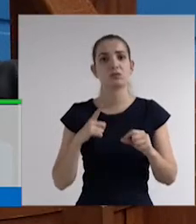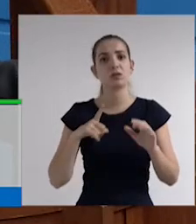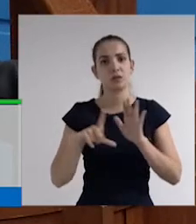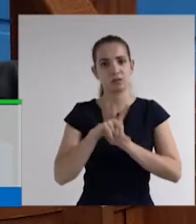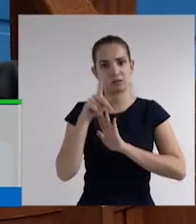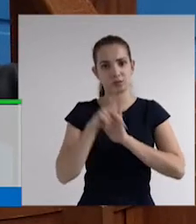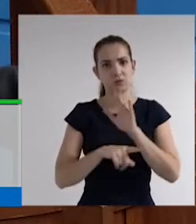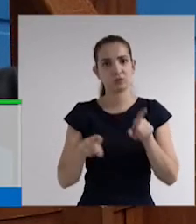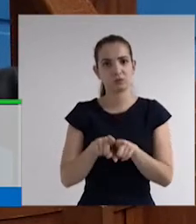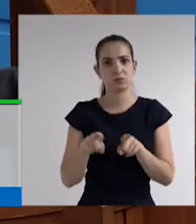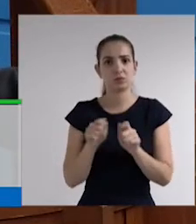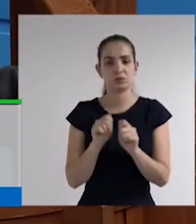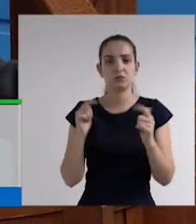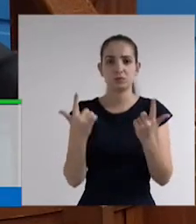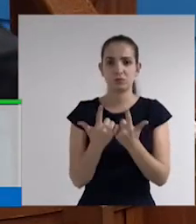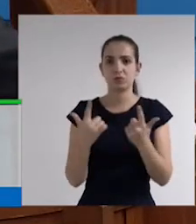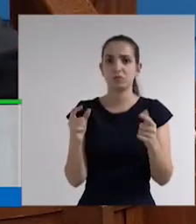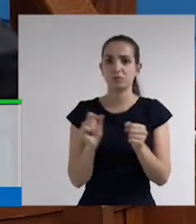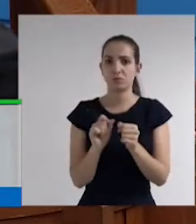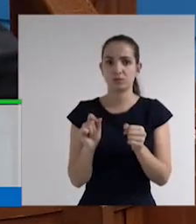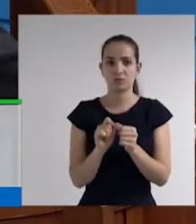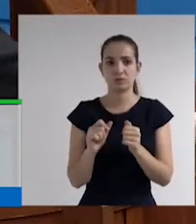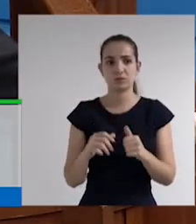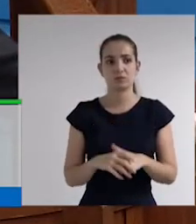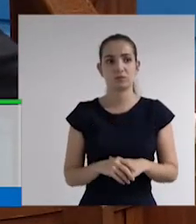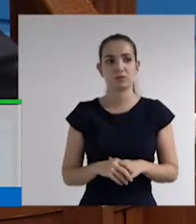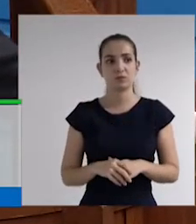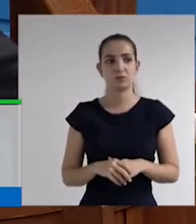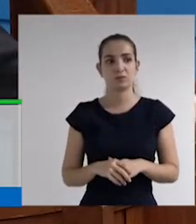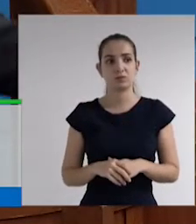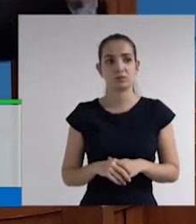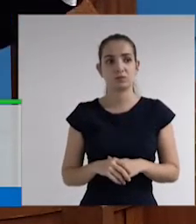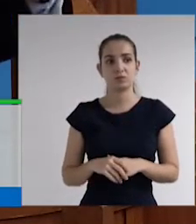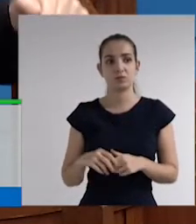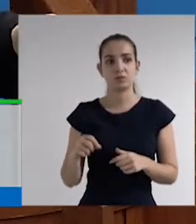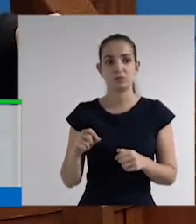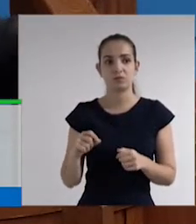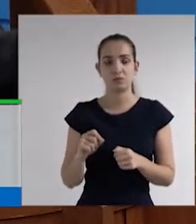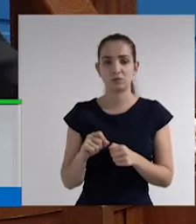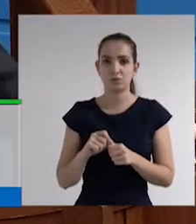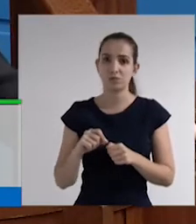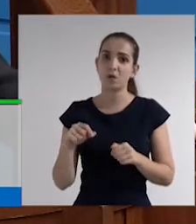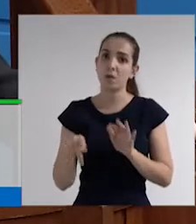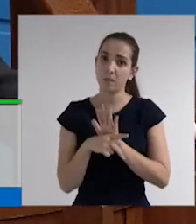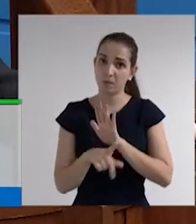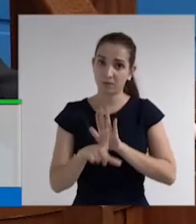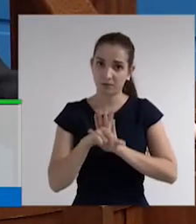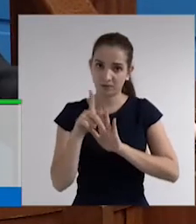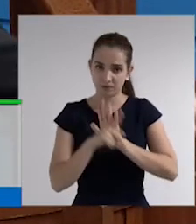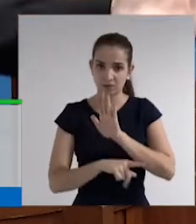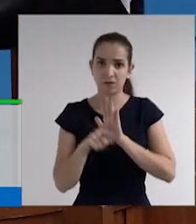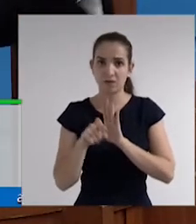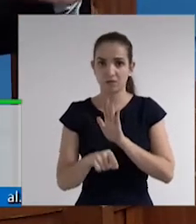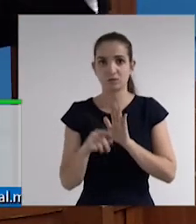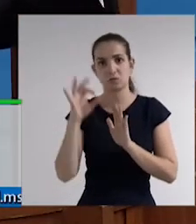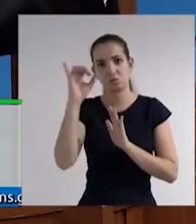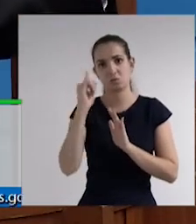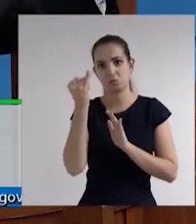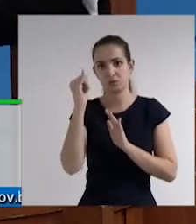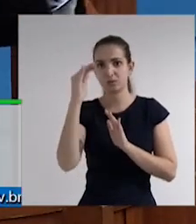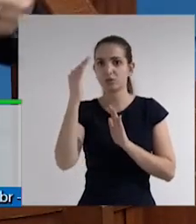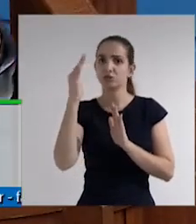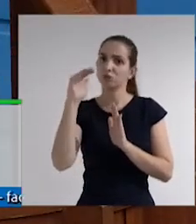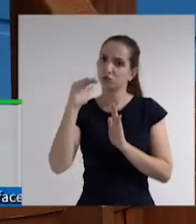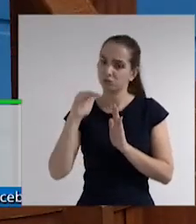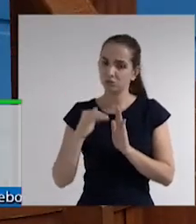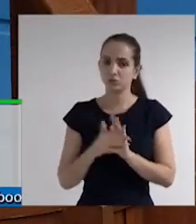Legislativa, para poder fazer com que seja feito por projeto de lei essa redução, um projeto de lei